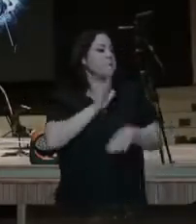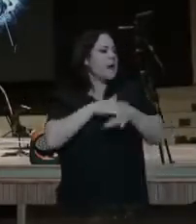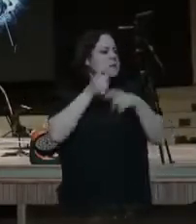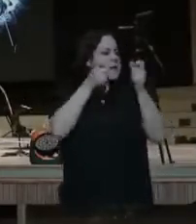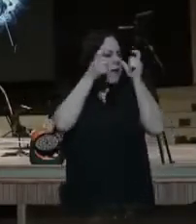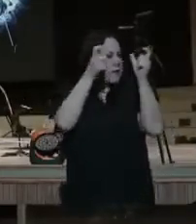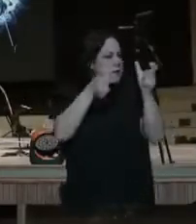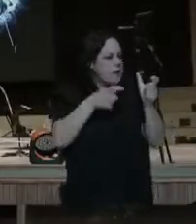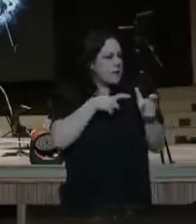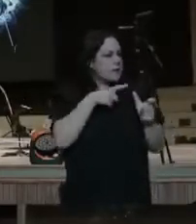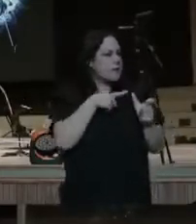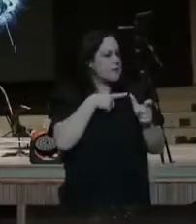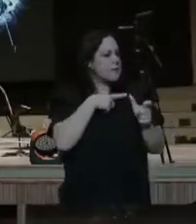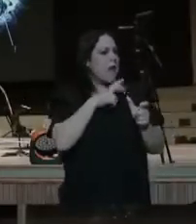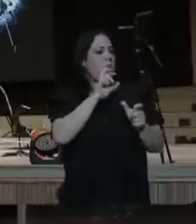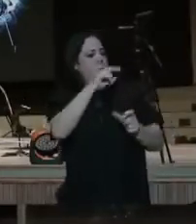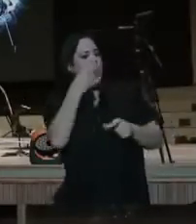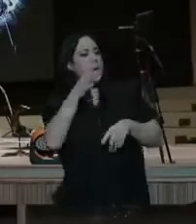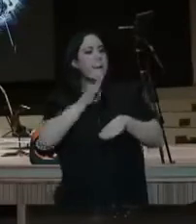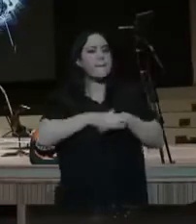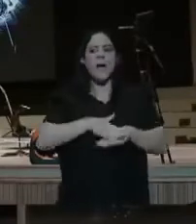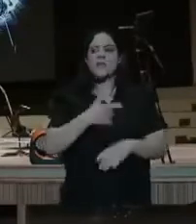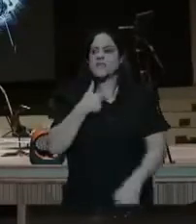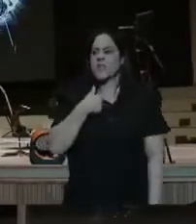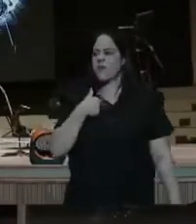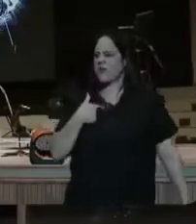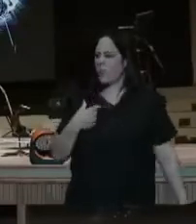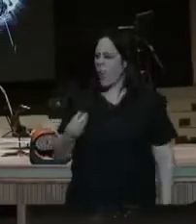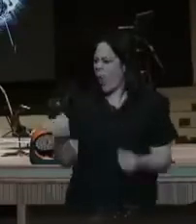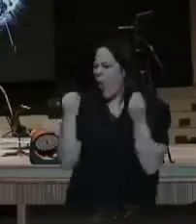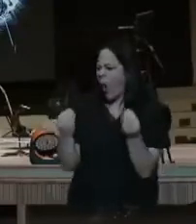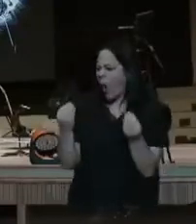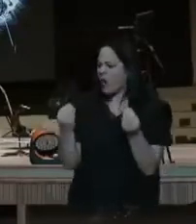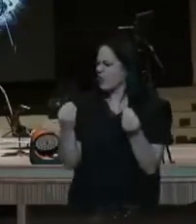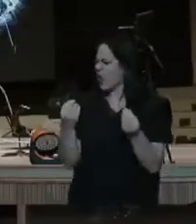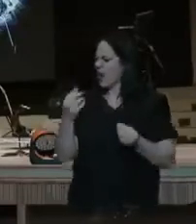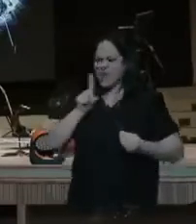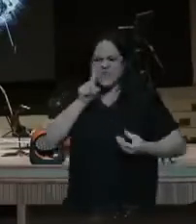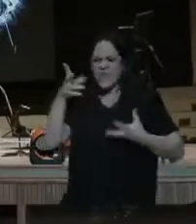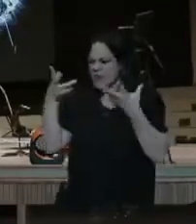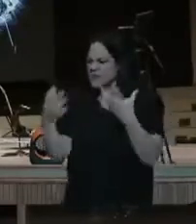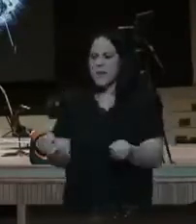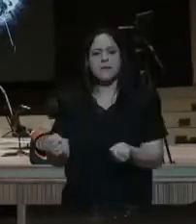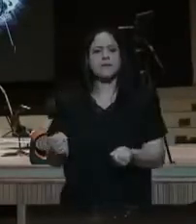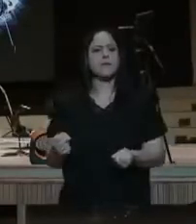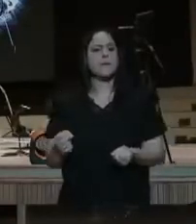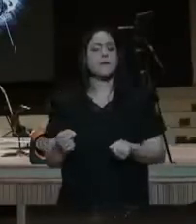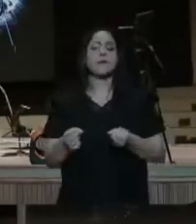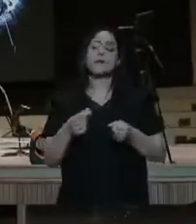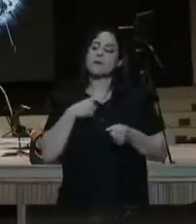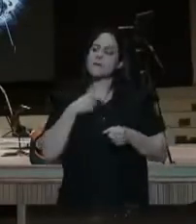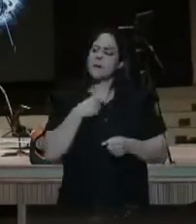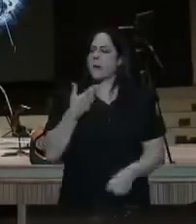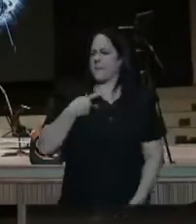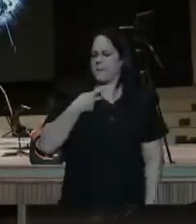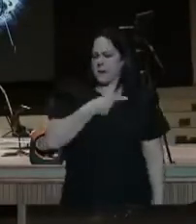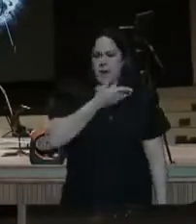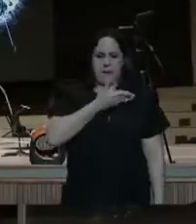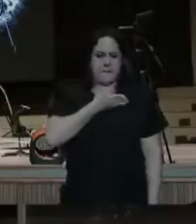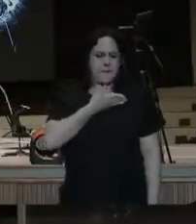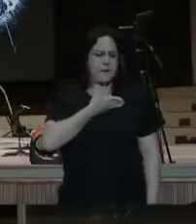atenção o que mais nos indigna pastor amigo meu que a igreja